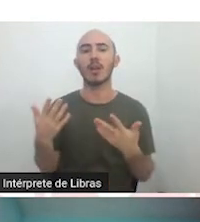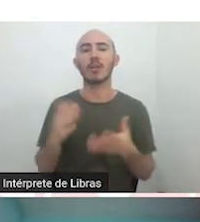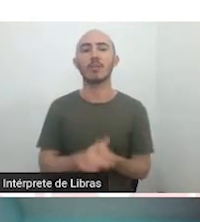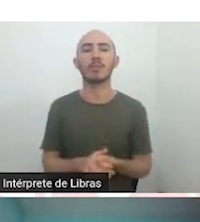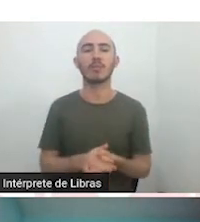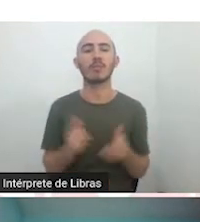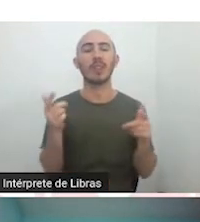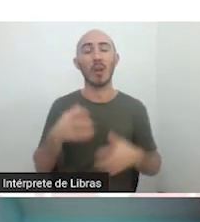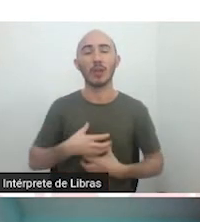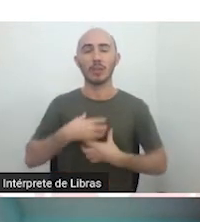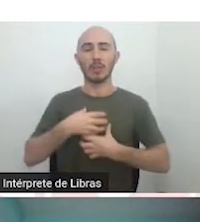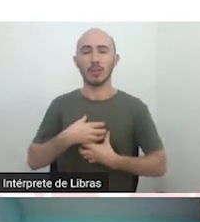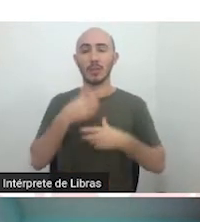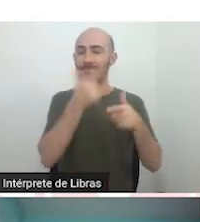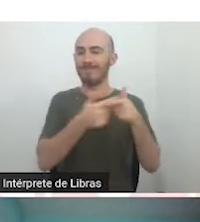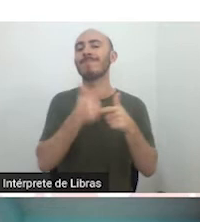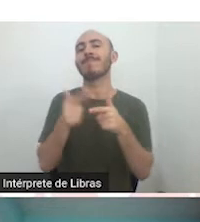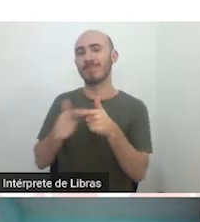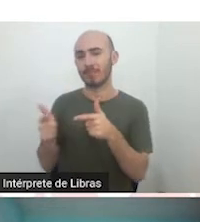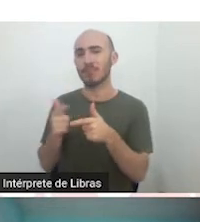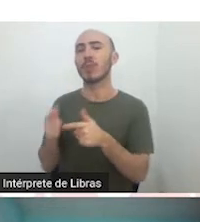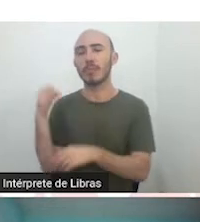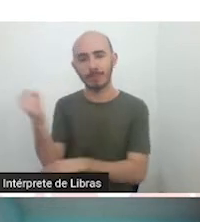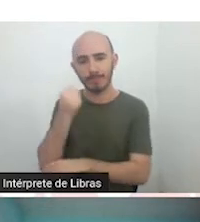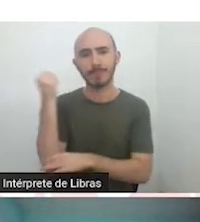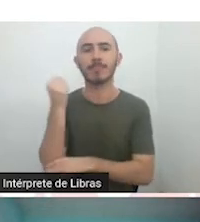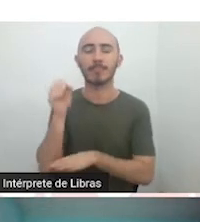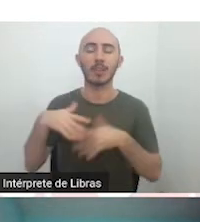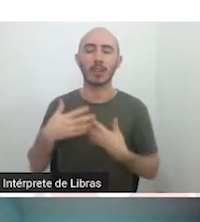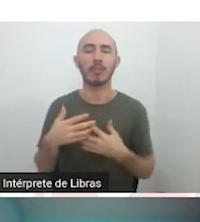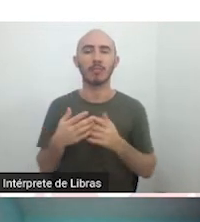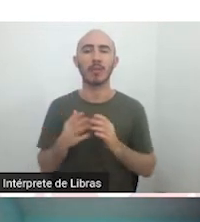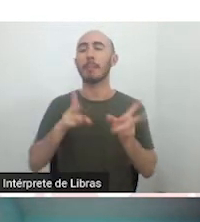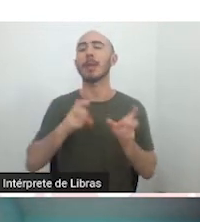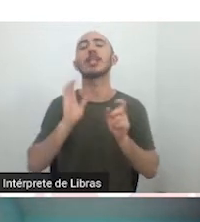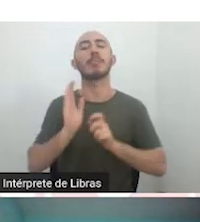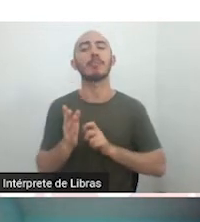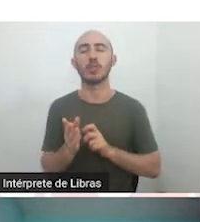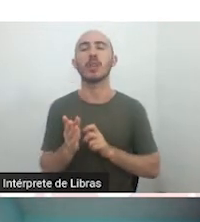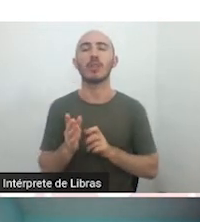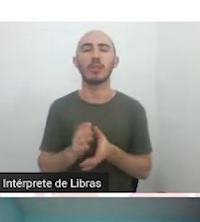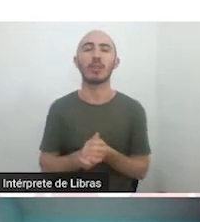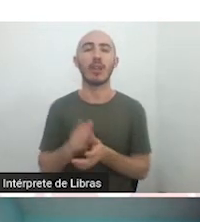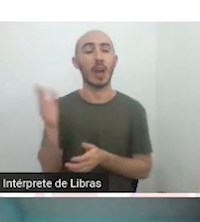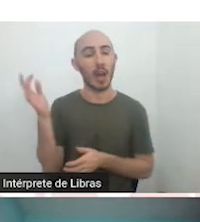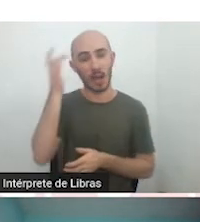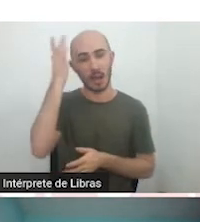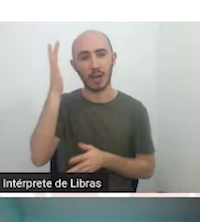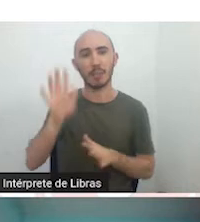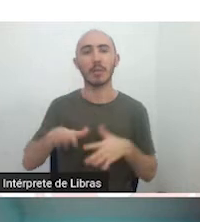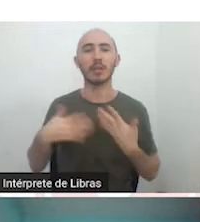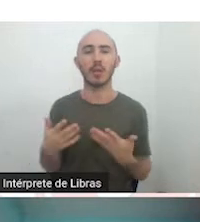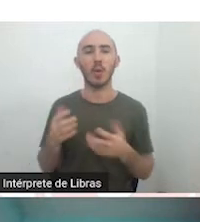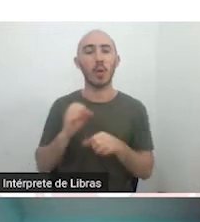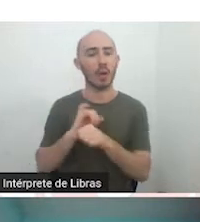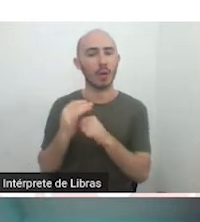muito fácil de ser notado, né, por conta dos sinais e sintomas de taquipneia, dispneia. Não só o coronavírus causa uma síndrome da